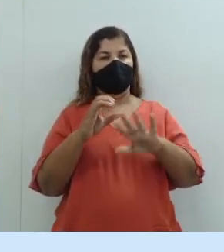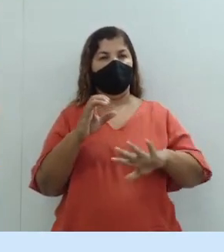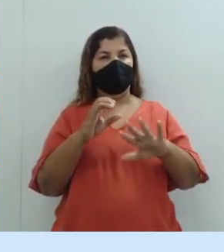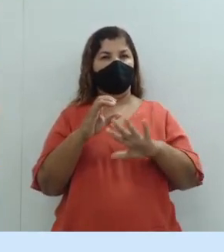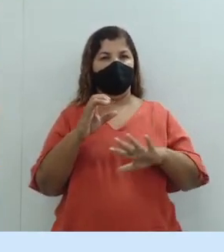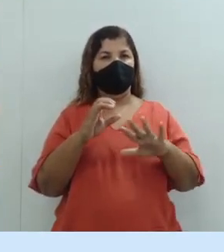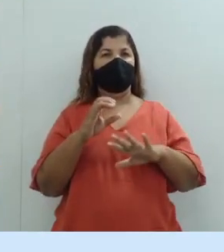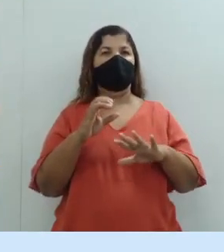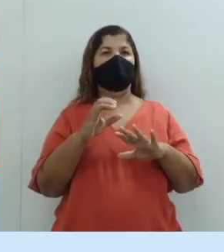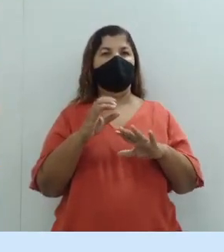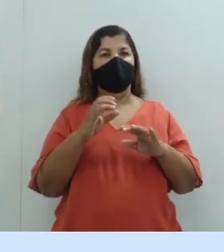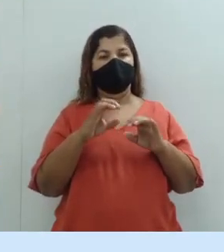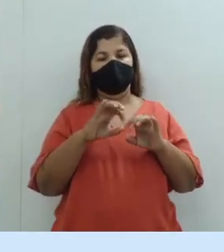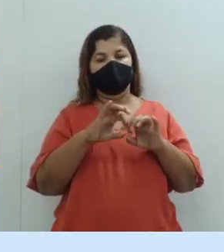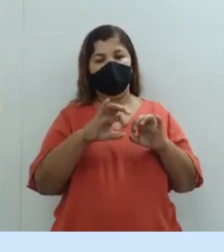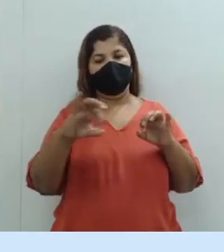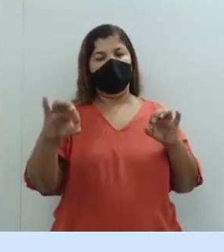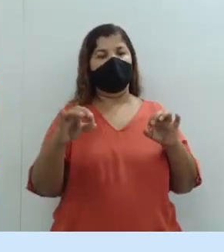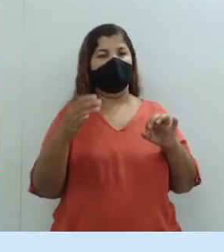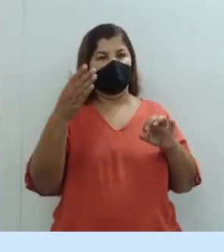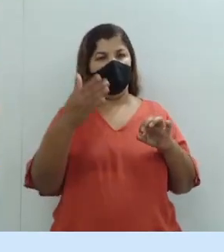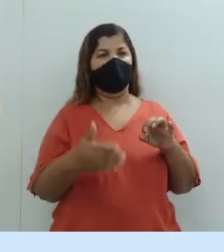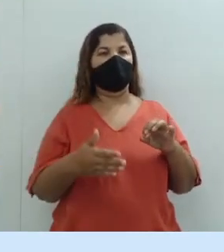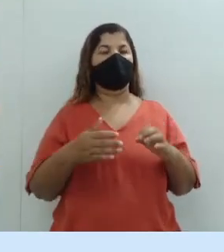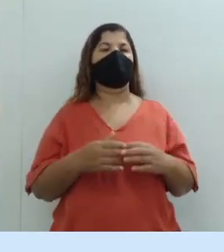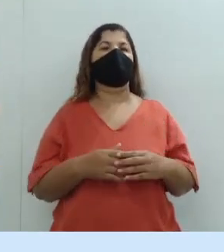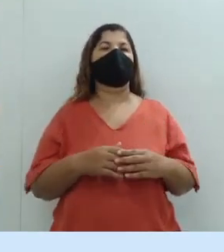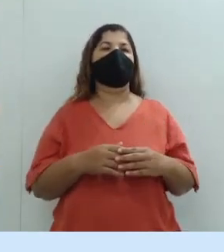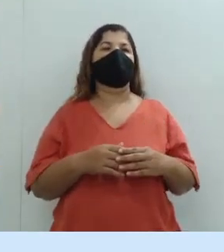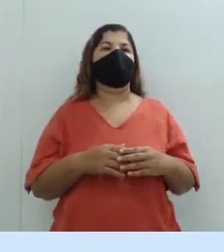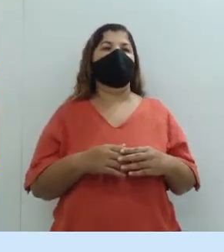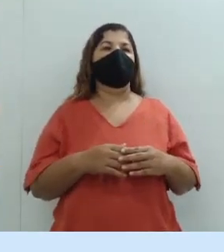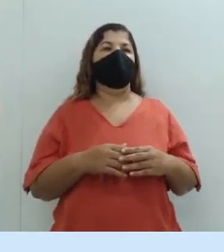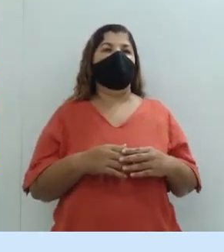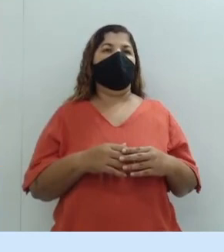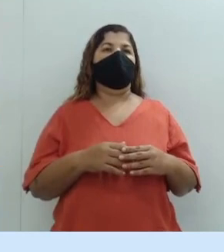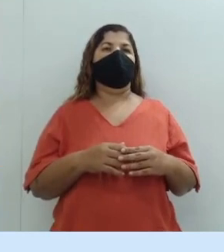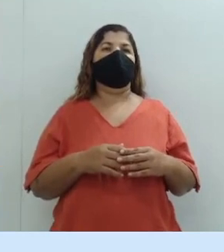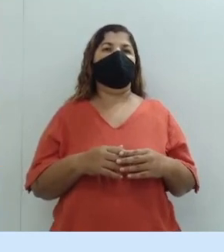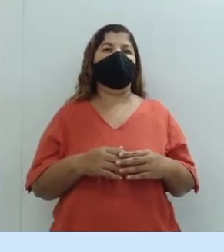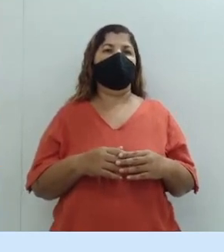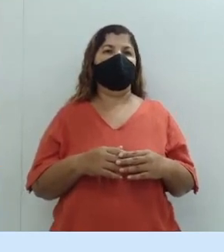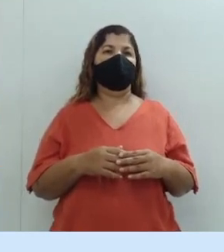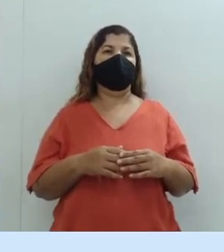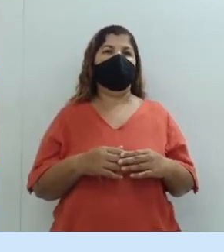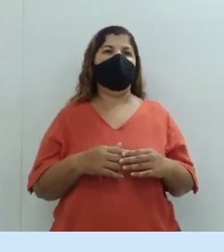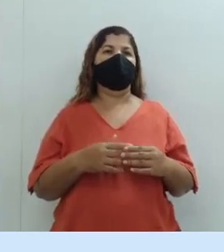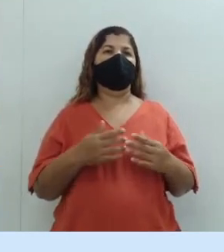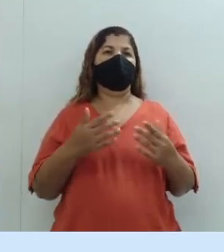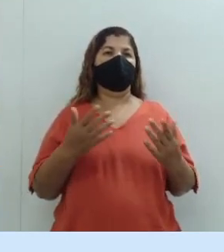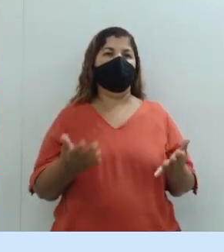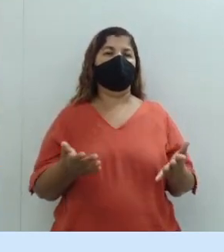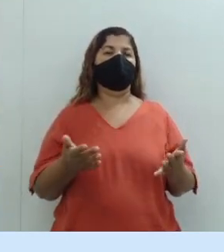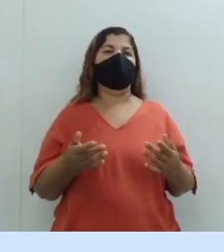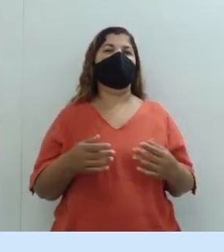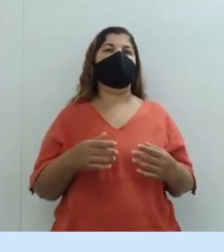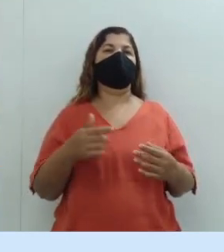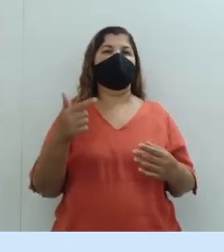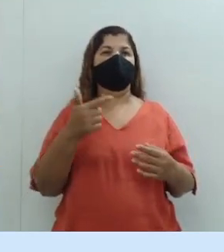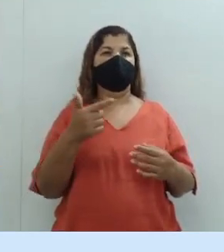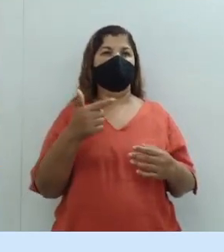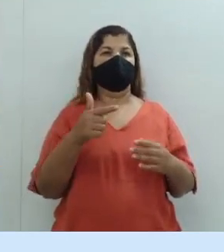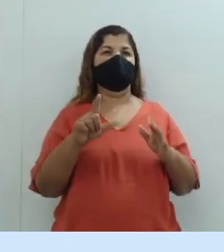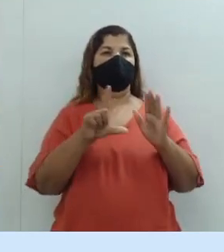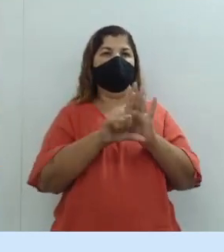seção transversal, que é essa área de corte aí. Então a gente tem que a segunda lei de Newton, que vai tratar